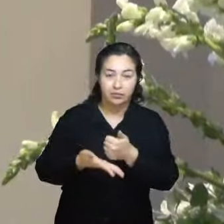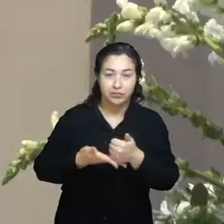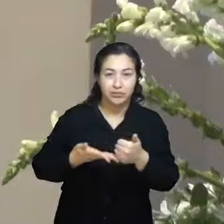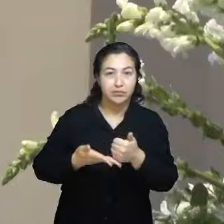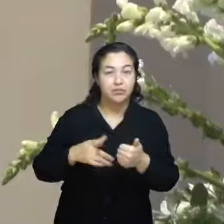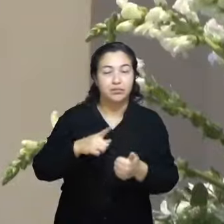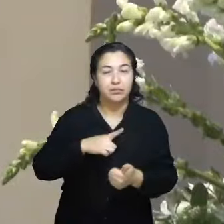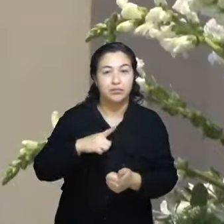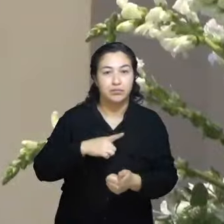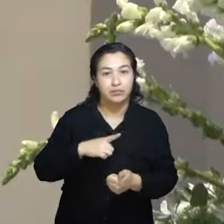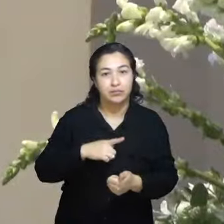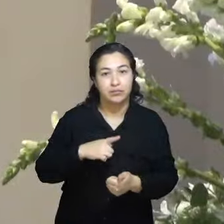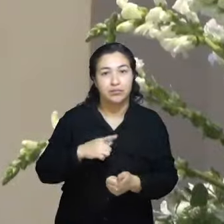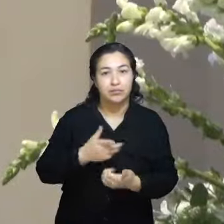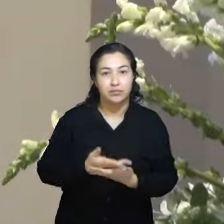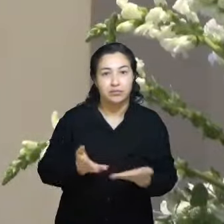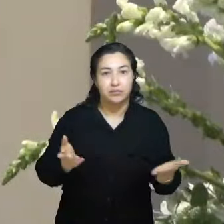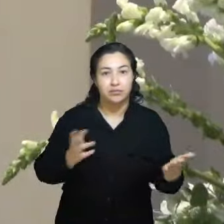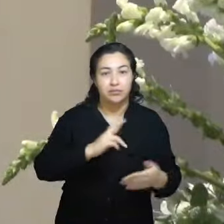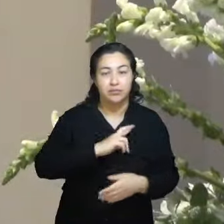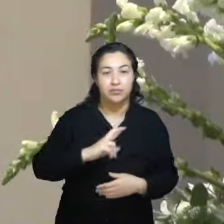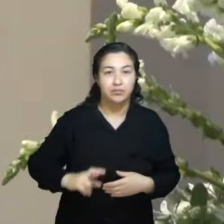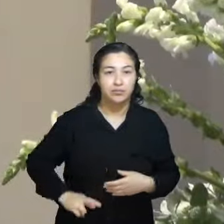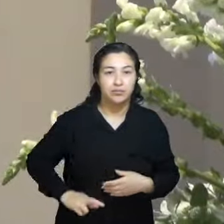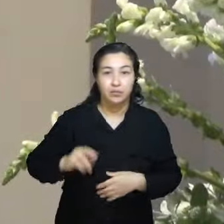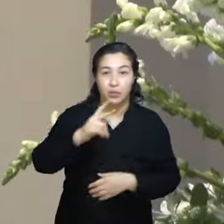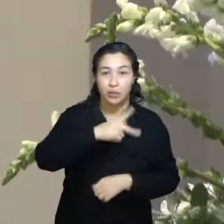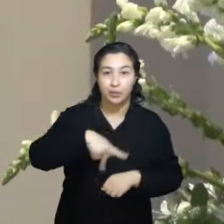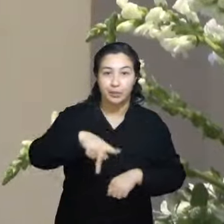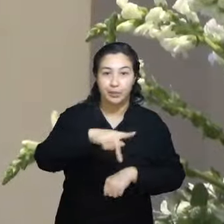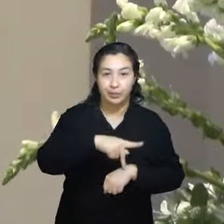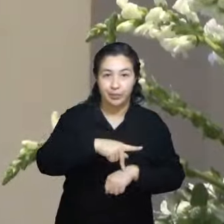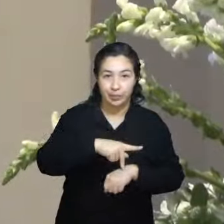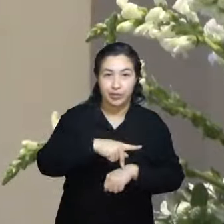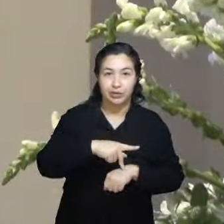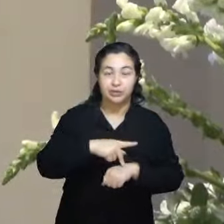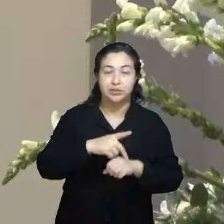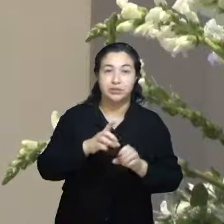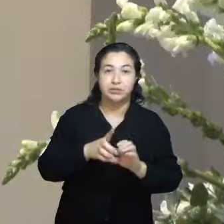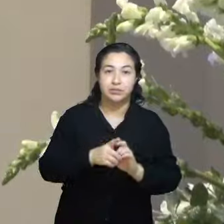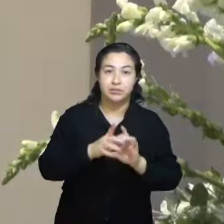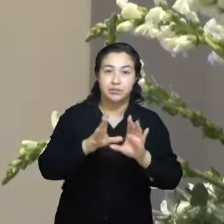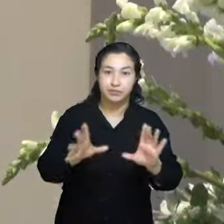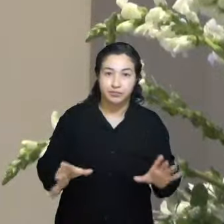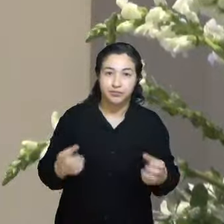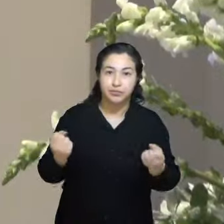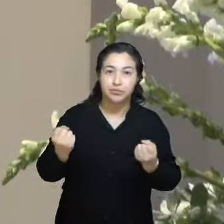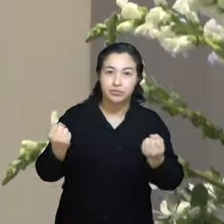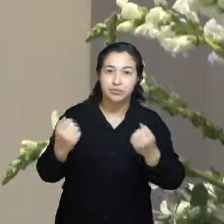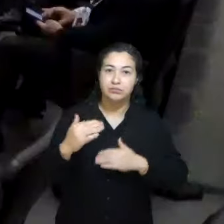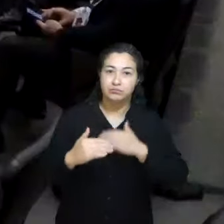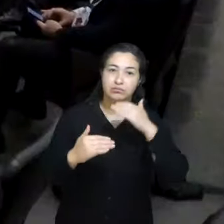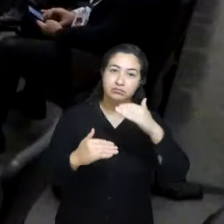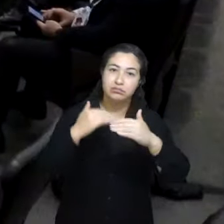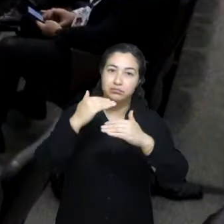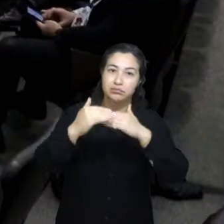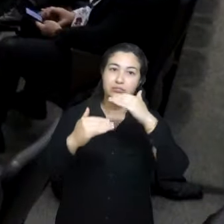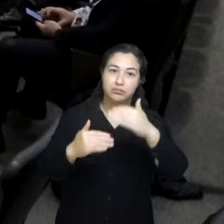e sobrevivência de uma República Federativa e democrática que se fortalece com a precisa E adequada